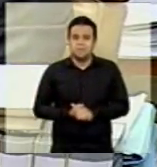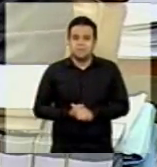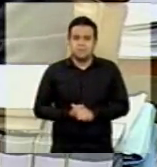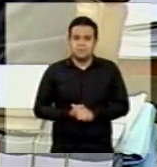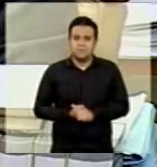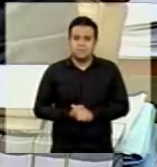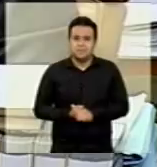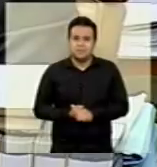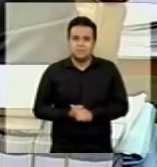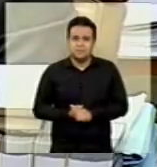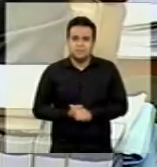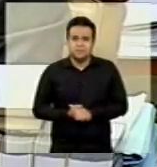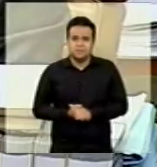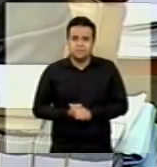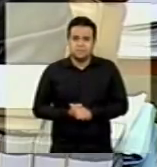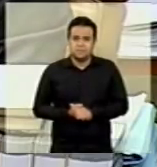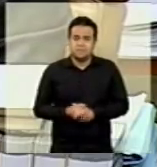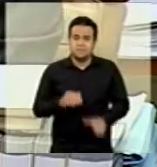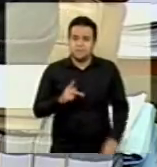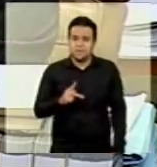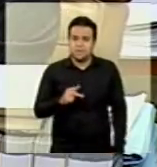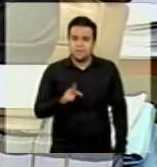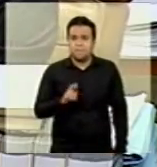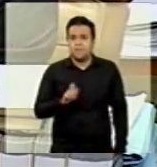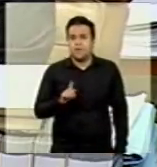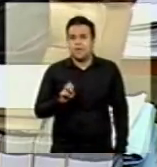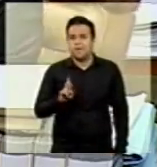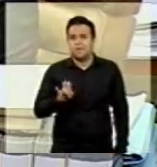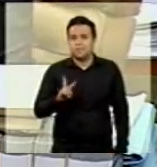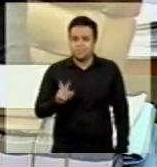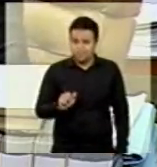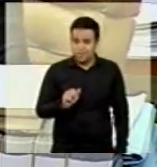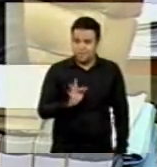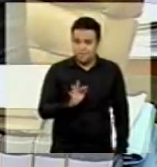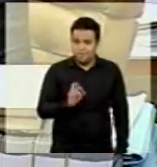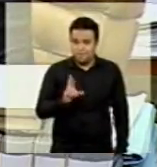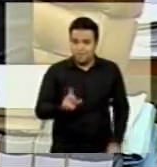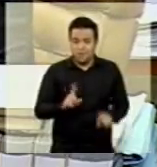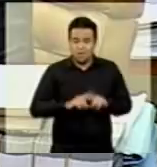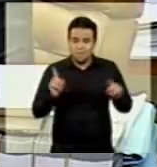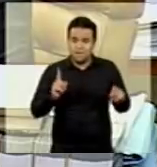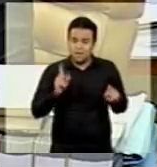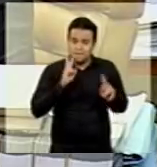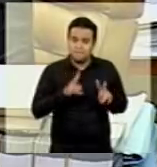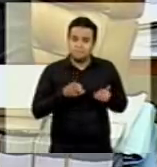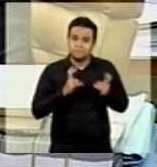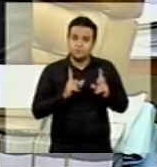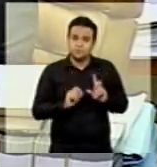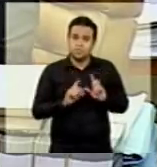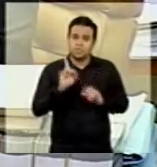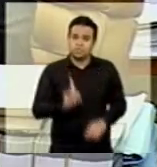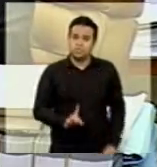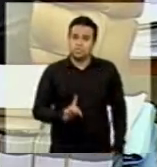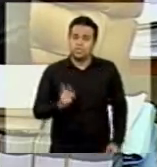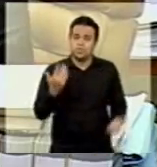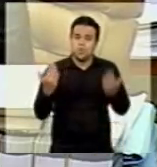excessivas hipóteses de prerrogativa de foro, mas na verdade a tendência que se verifica no plano do direito constitucional comparado